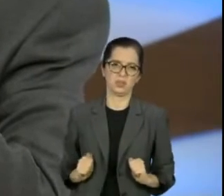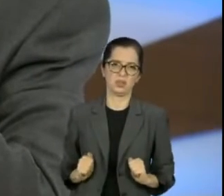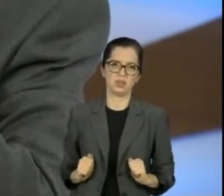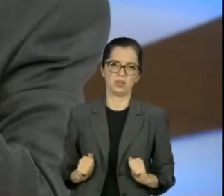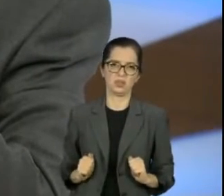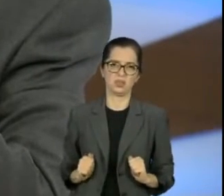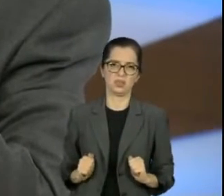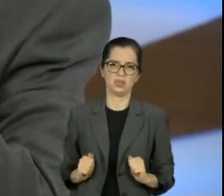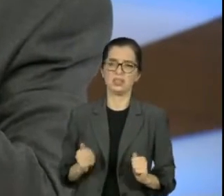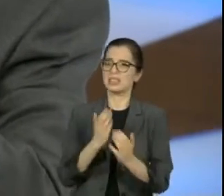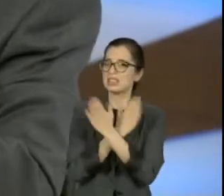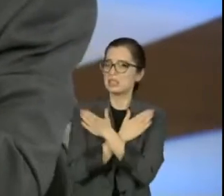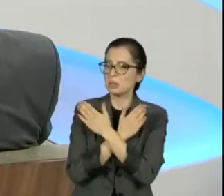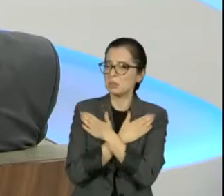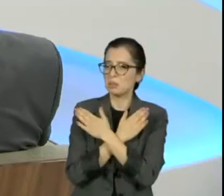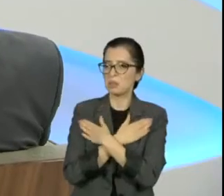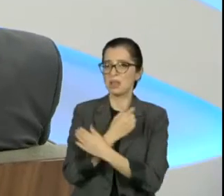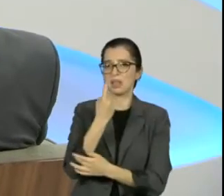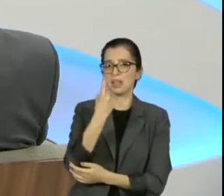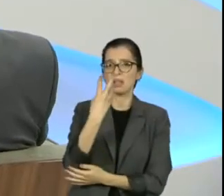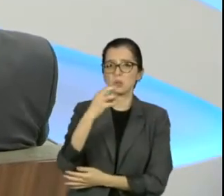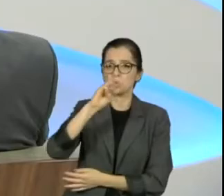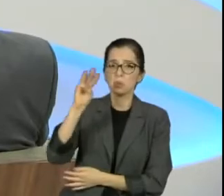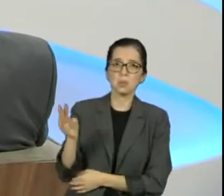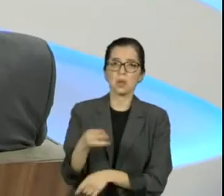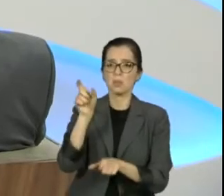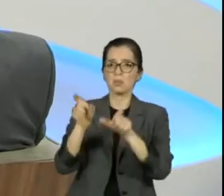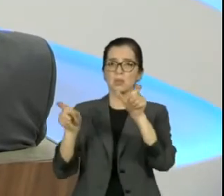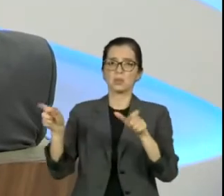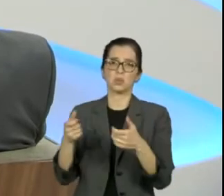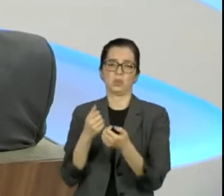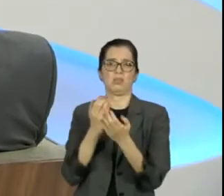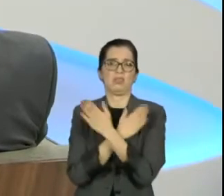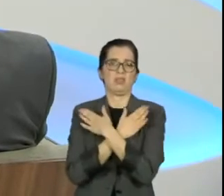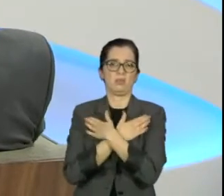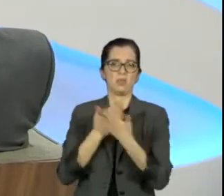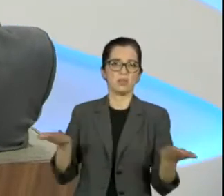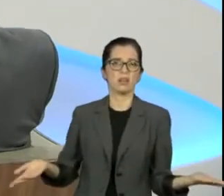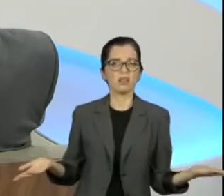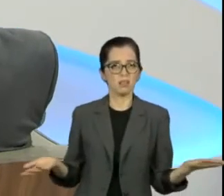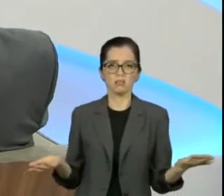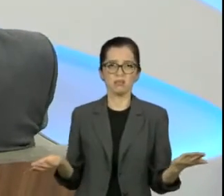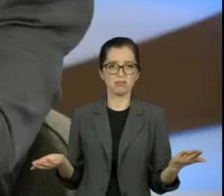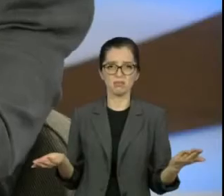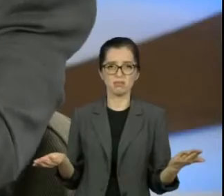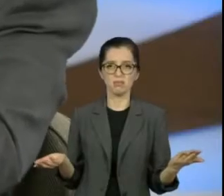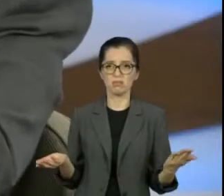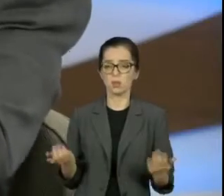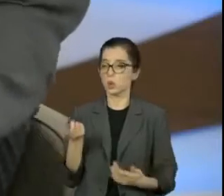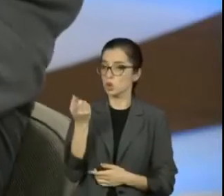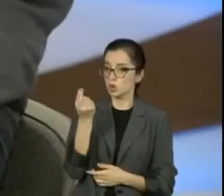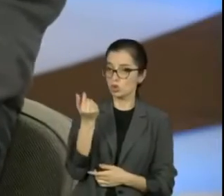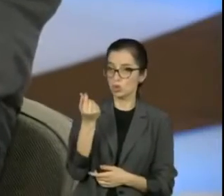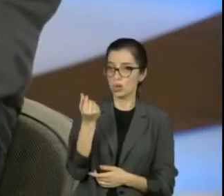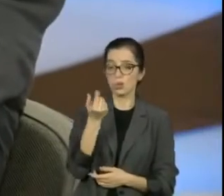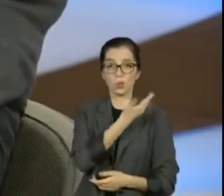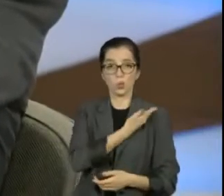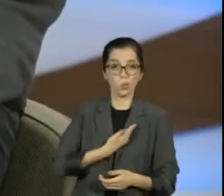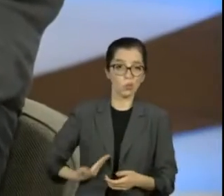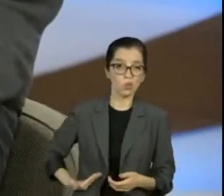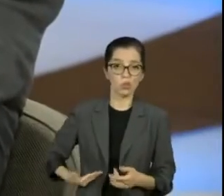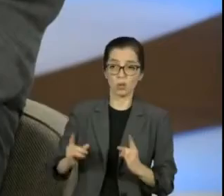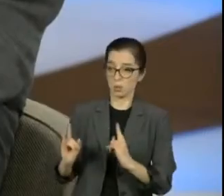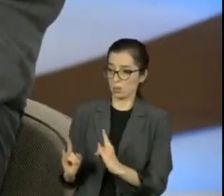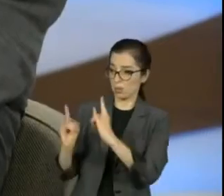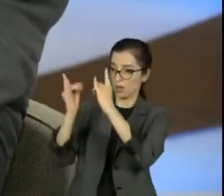Brasil. Certo. E nós estamos falando em verba pública, apartamento. Eles resolveram lá em Brasília, eu